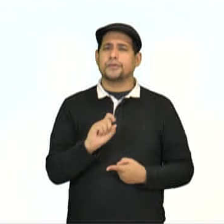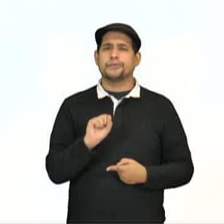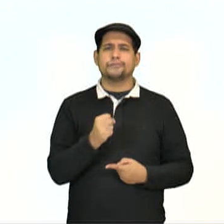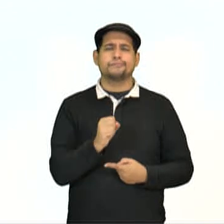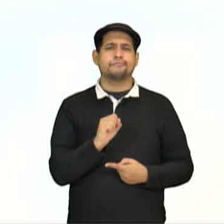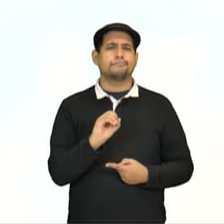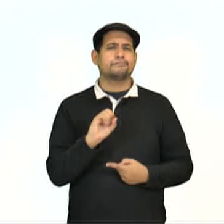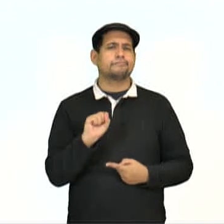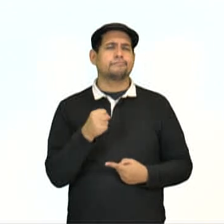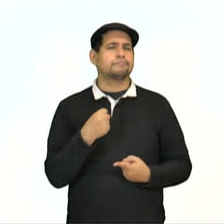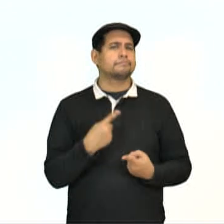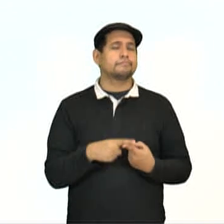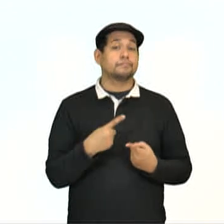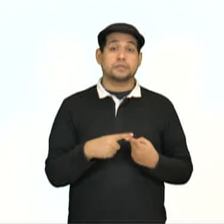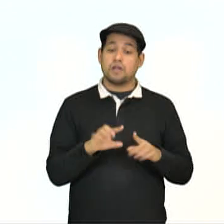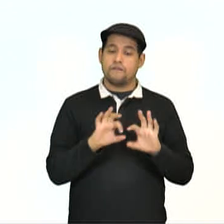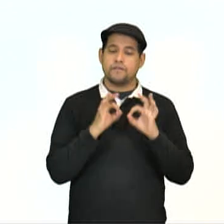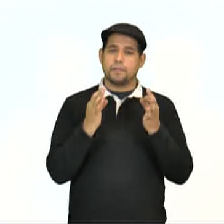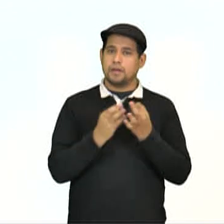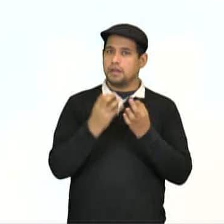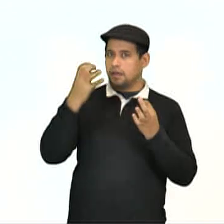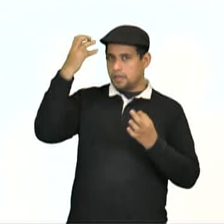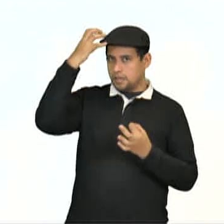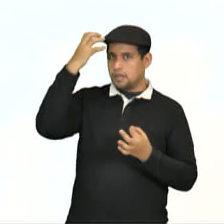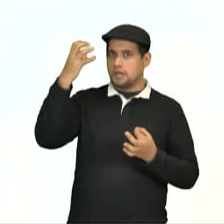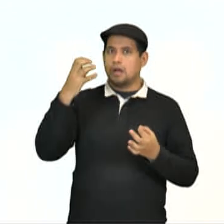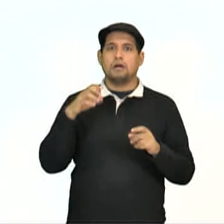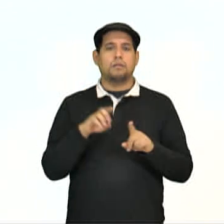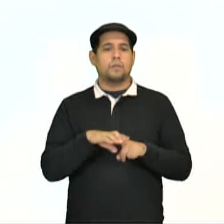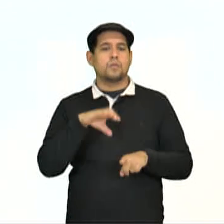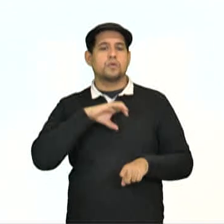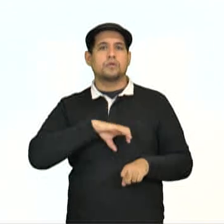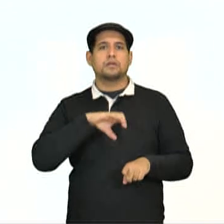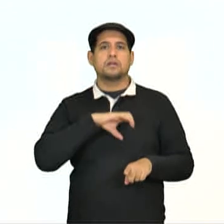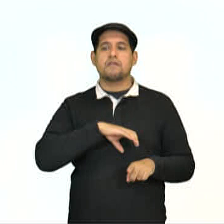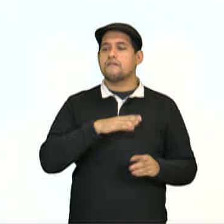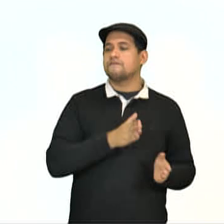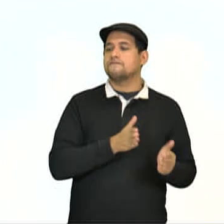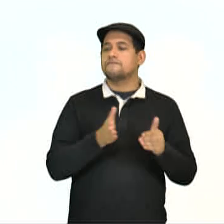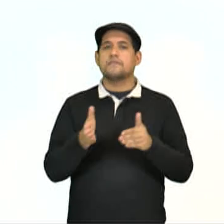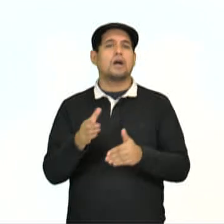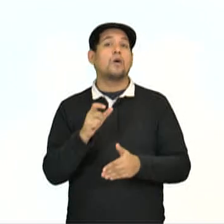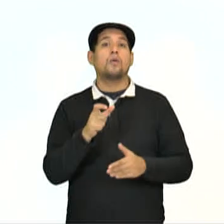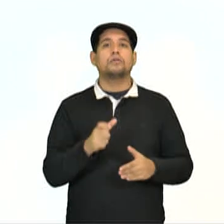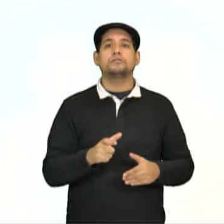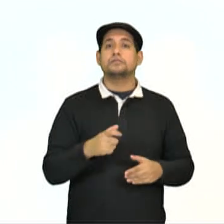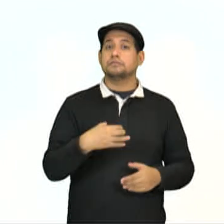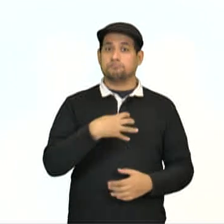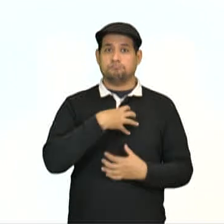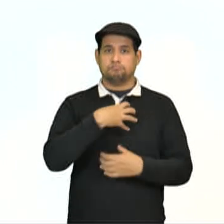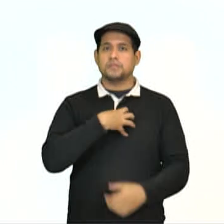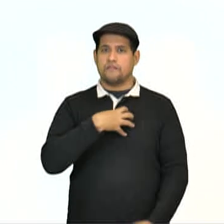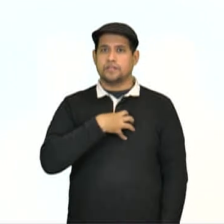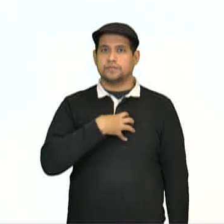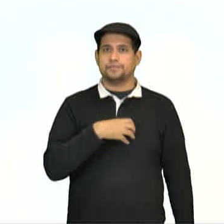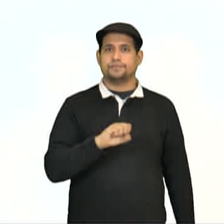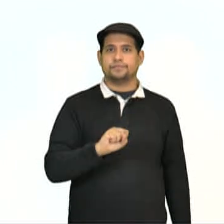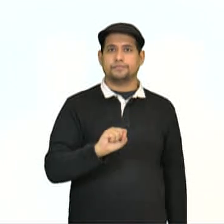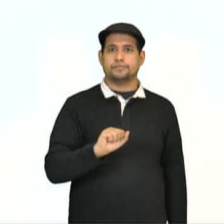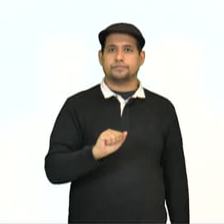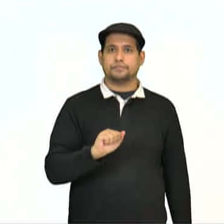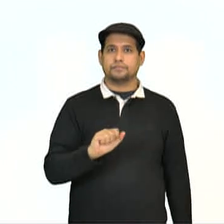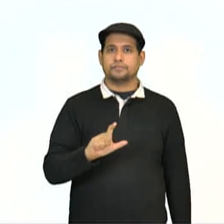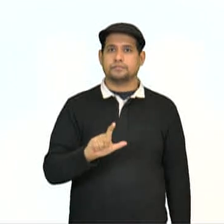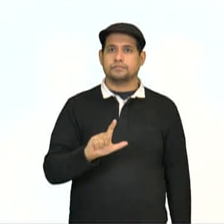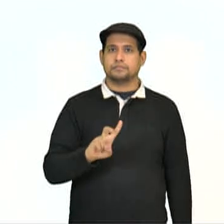a família real portuguesa, a corte portuguesa, vão desembarcar em Salvador. No entanto, essa chegada, que